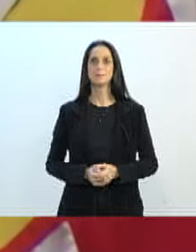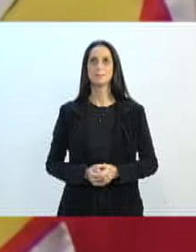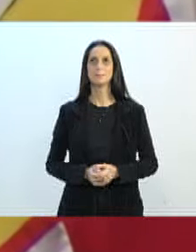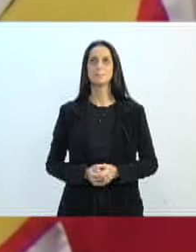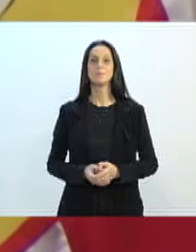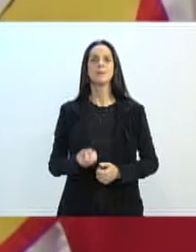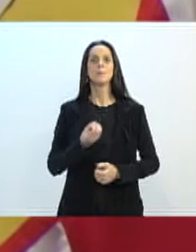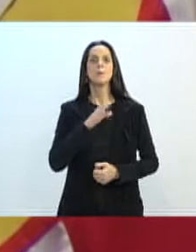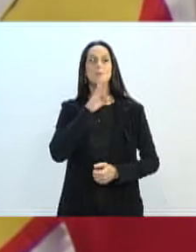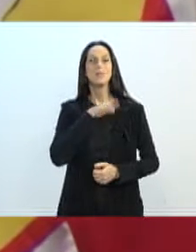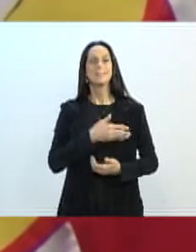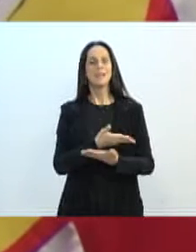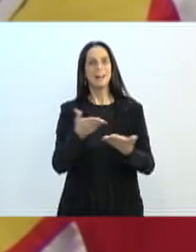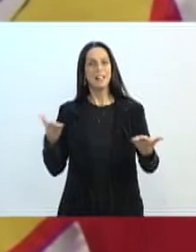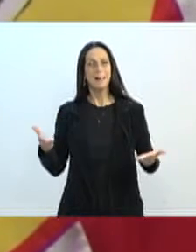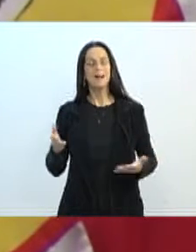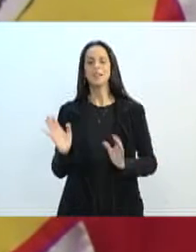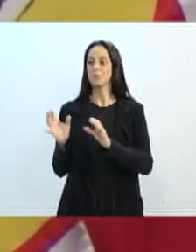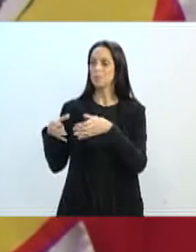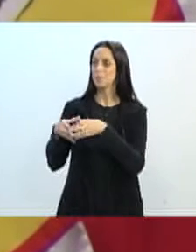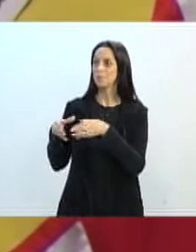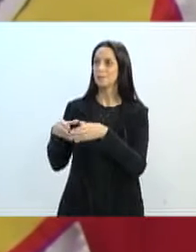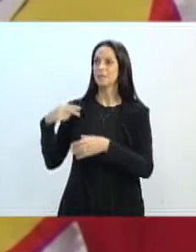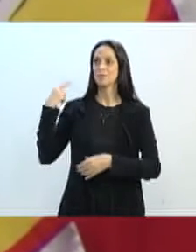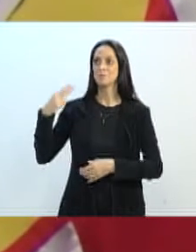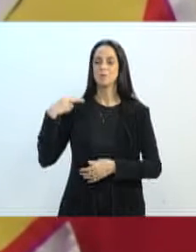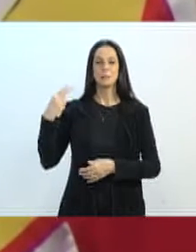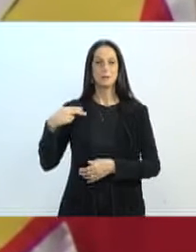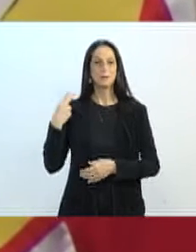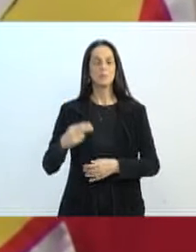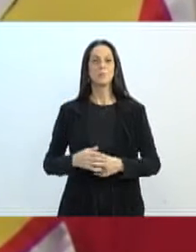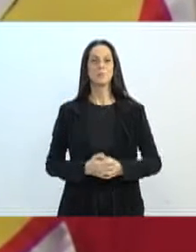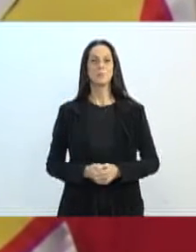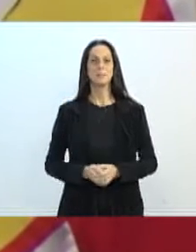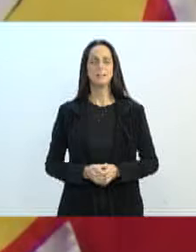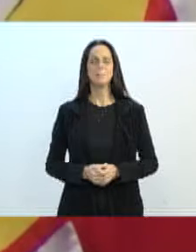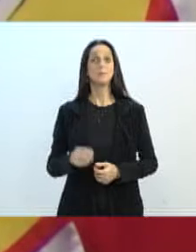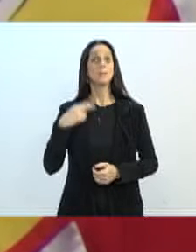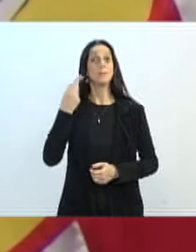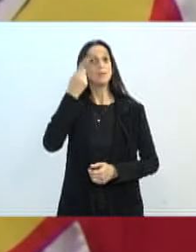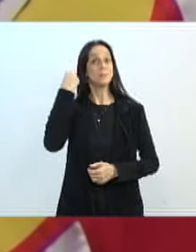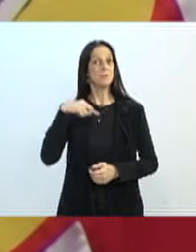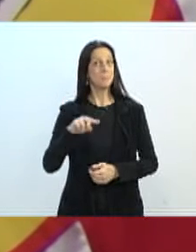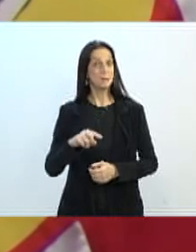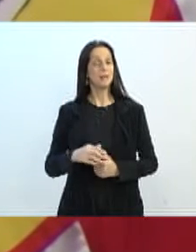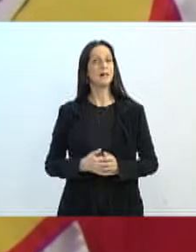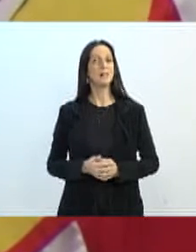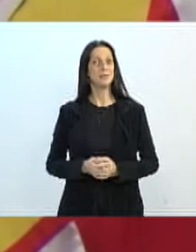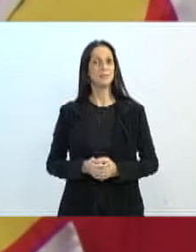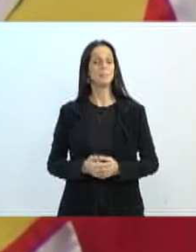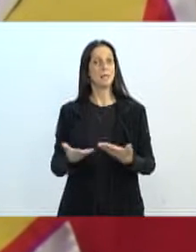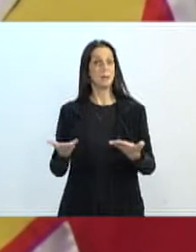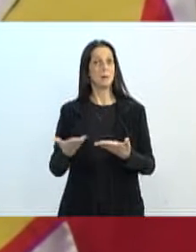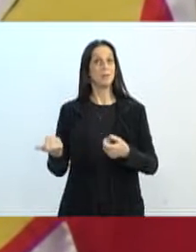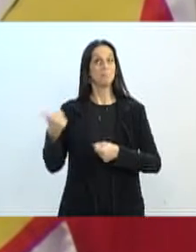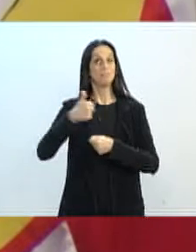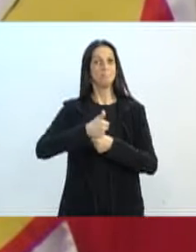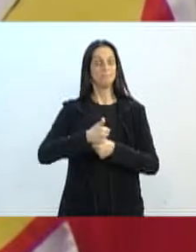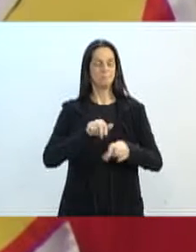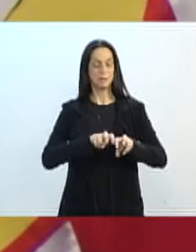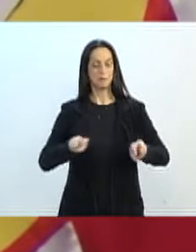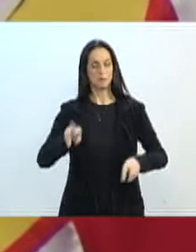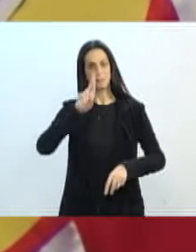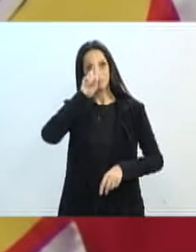Muito boa tarde aos colegas vereadores, vereadora Silmara, que preside os trabalhos